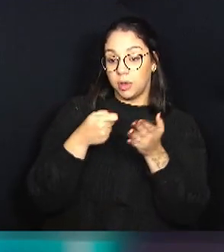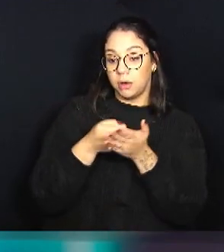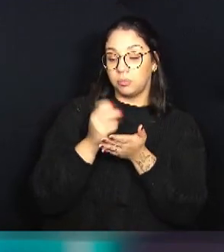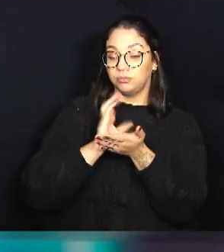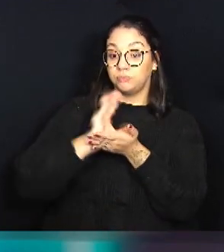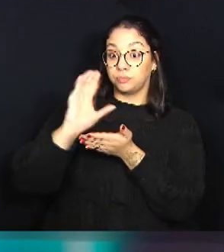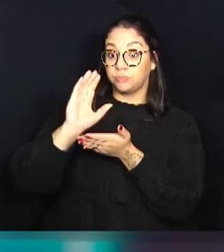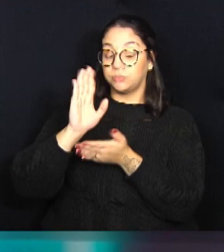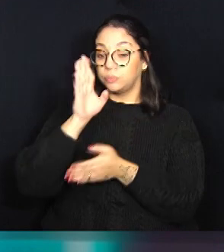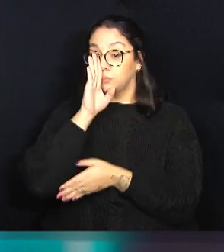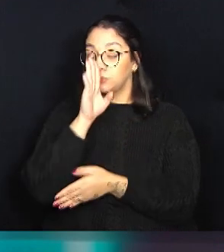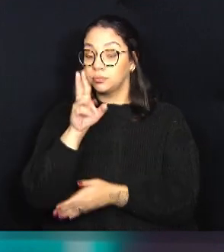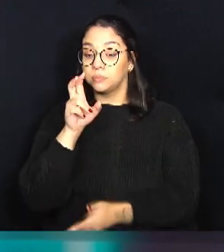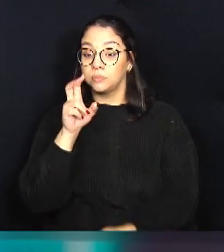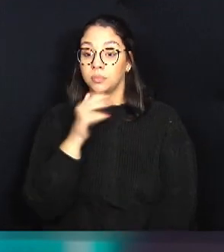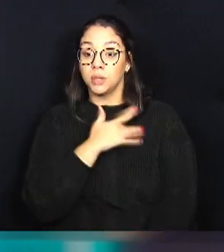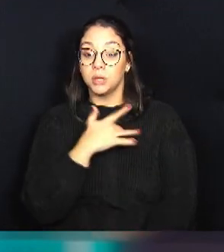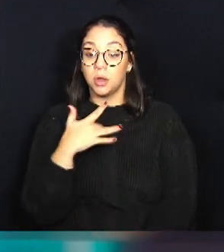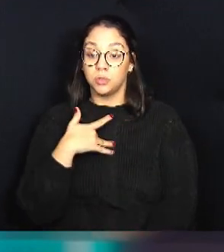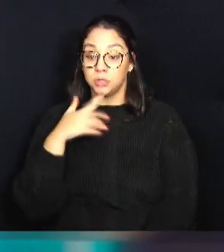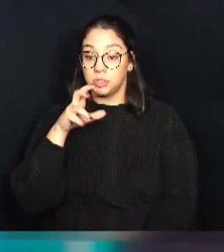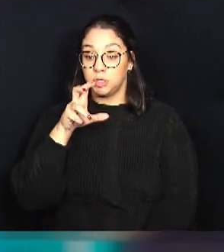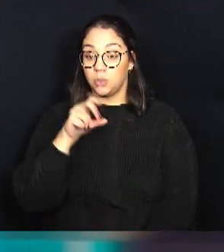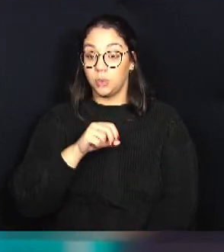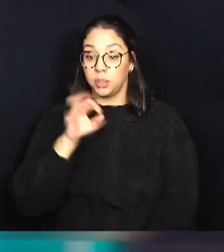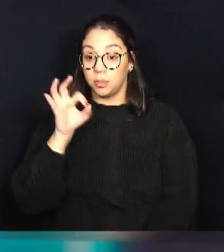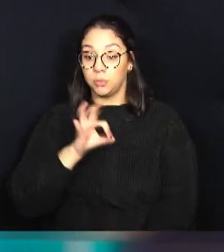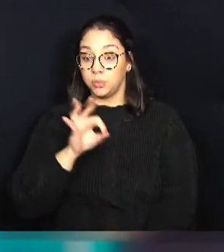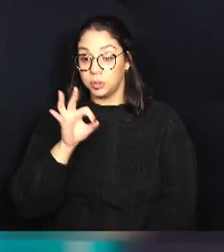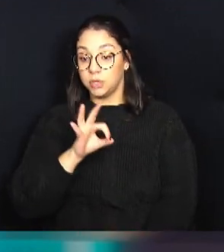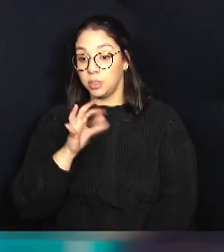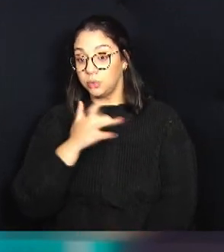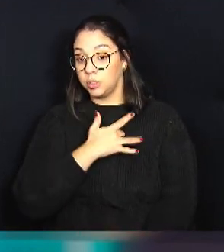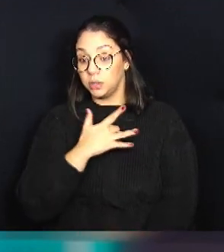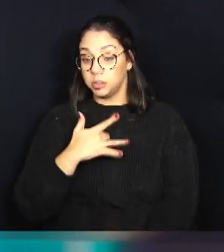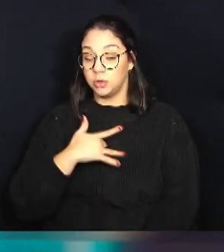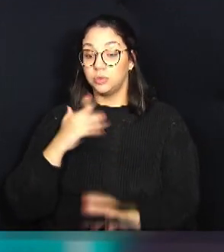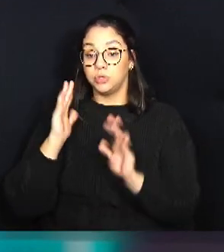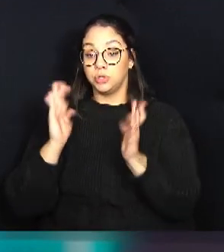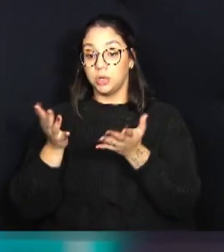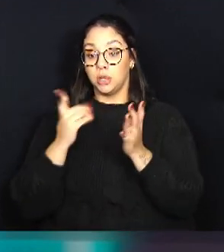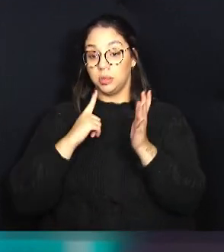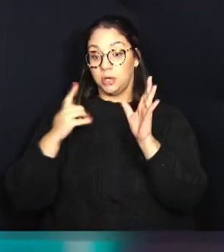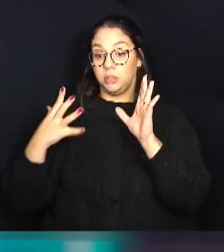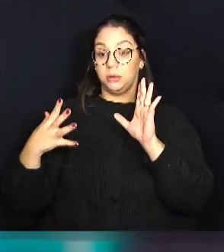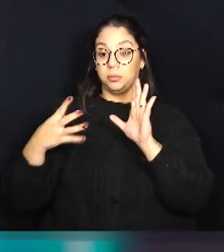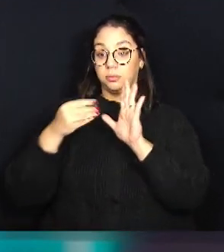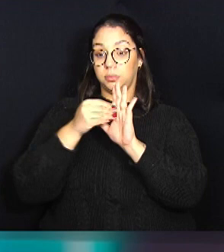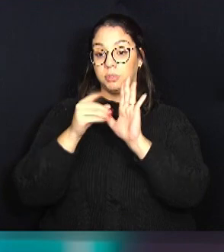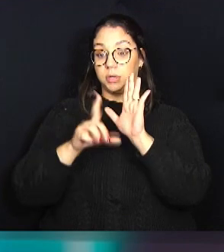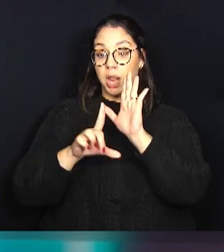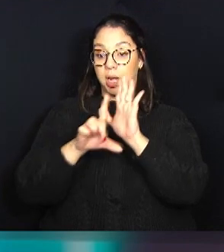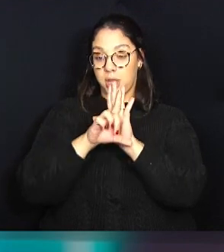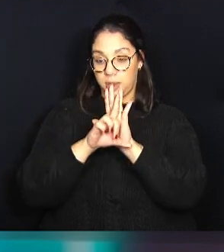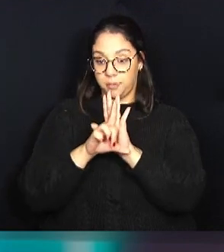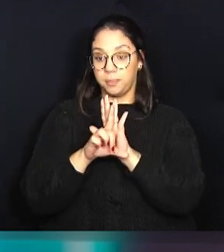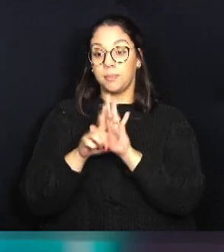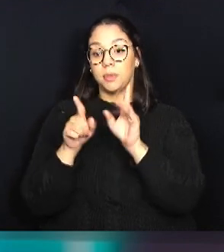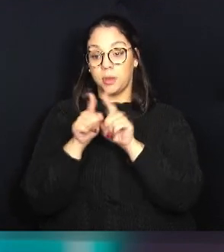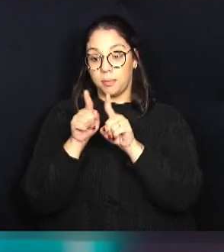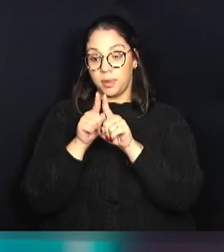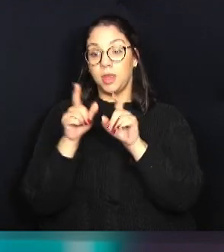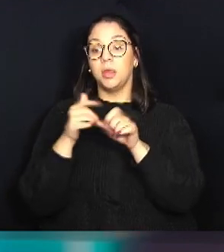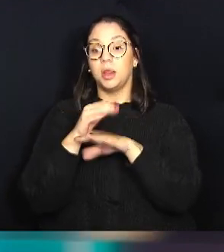para a saúde, né? Que 50% vai para a saúde, que está na nossa lei orgânica, né? E também na Constituição